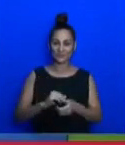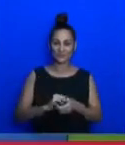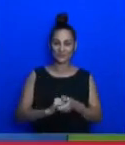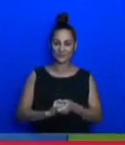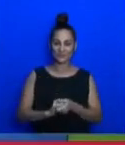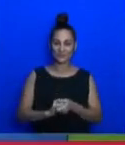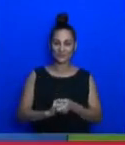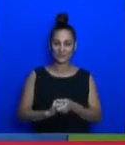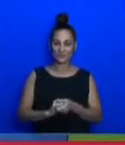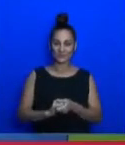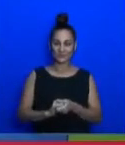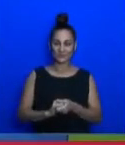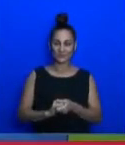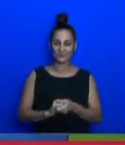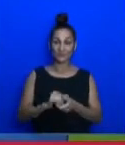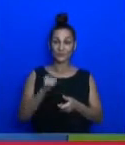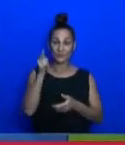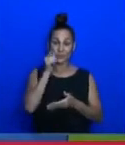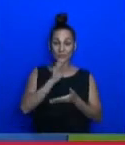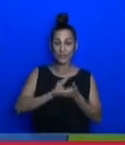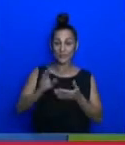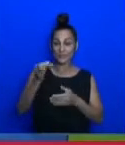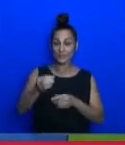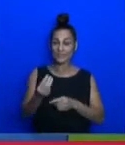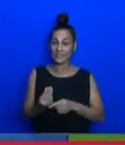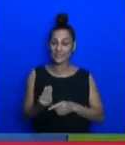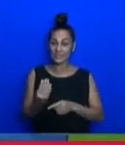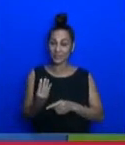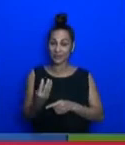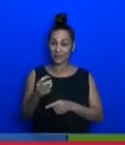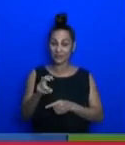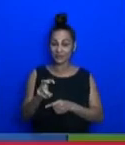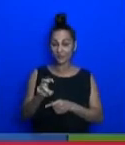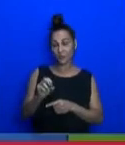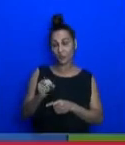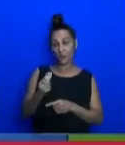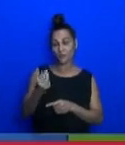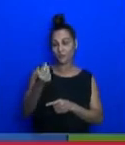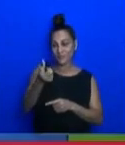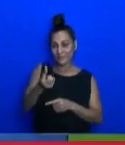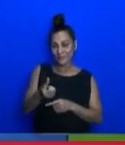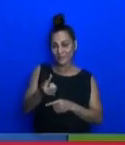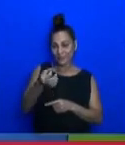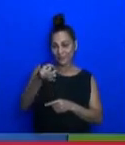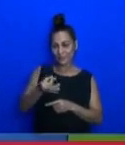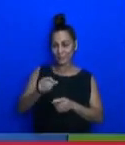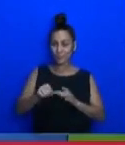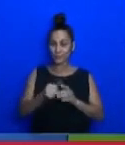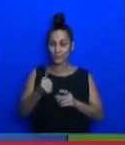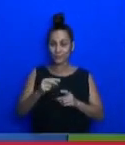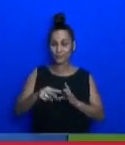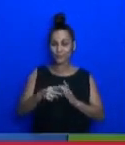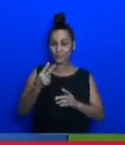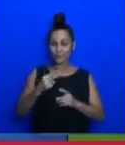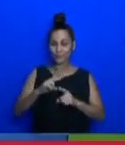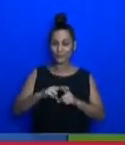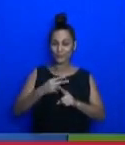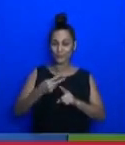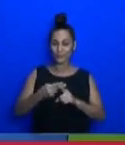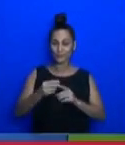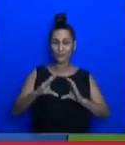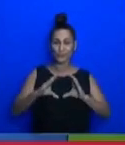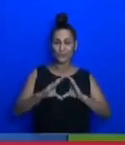número 34. Você ganha prêmio acertando 3, 4, 5 ou 6 números, tanto no primeiro quanto no segundo